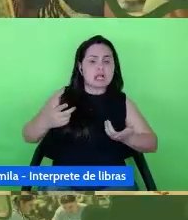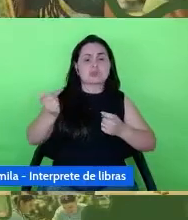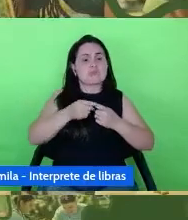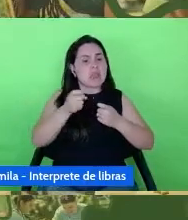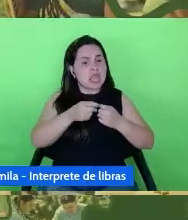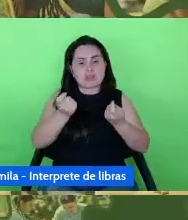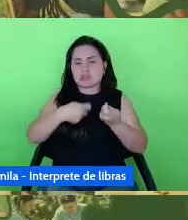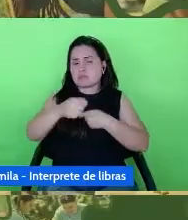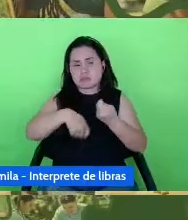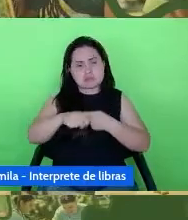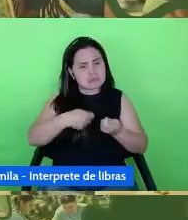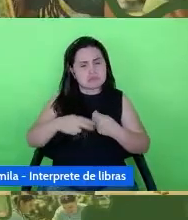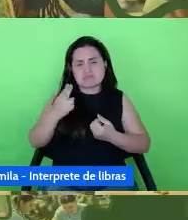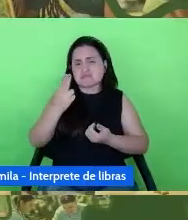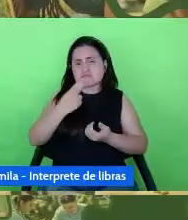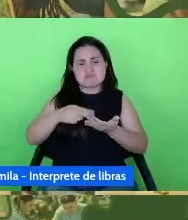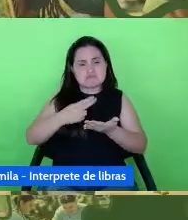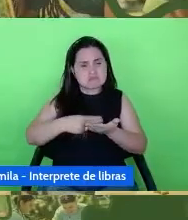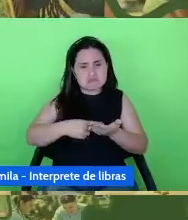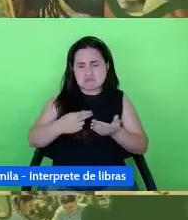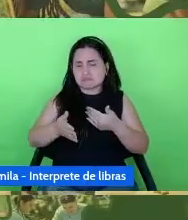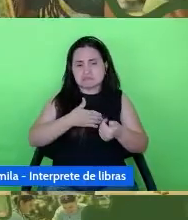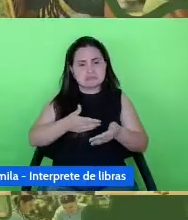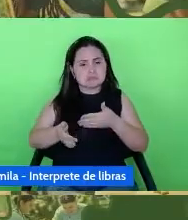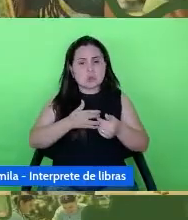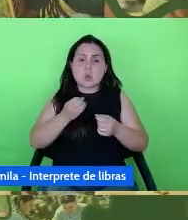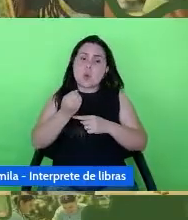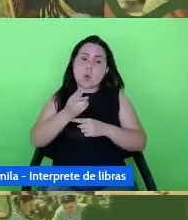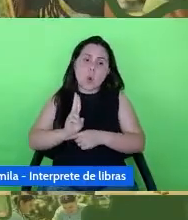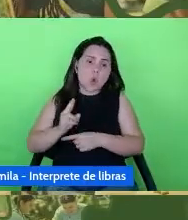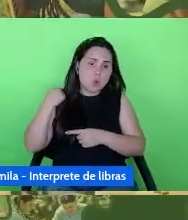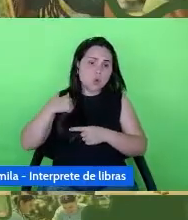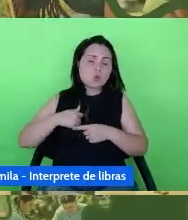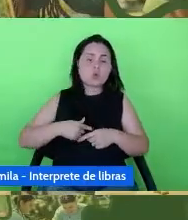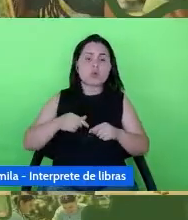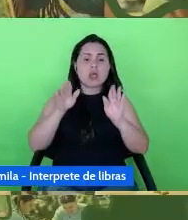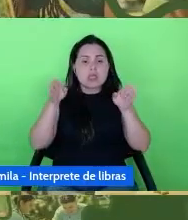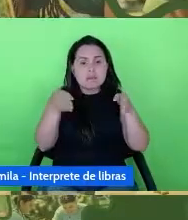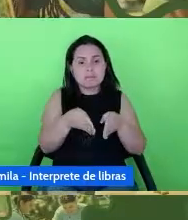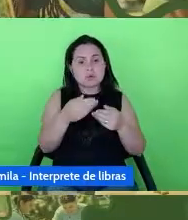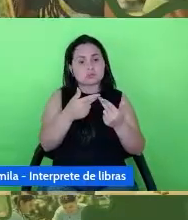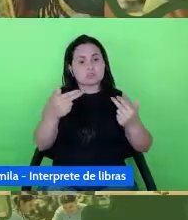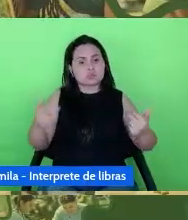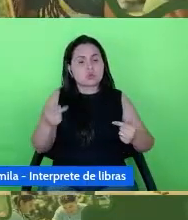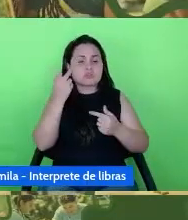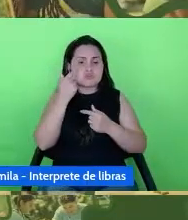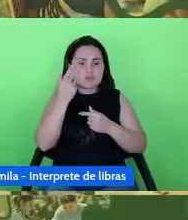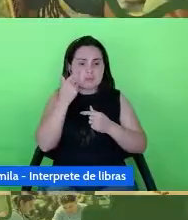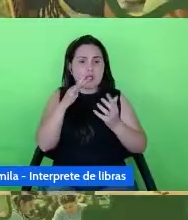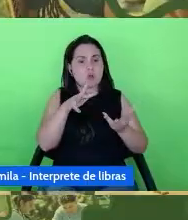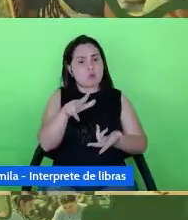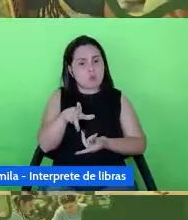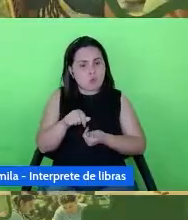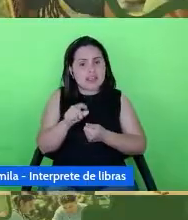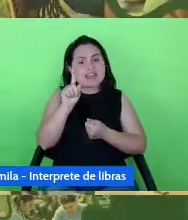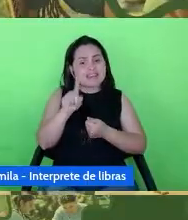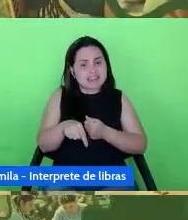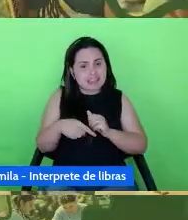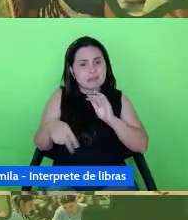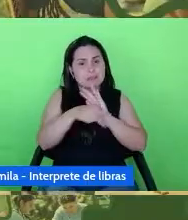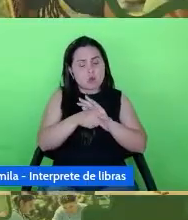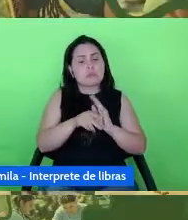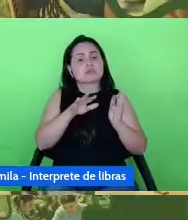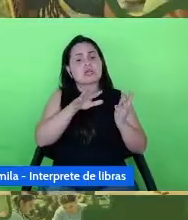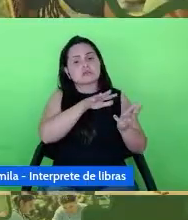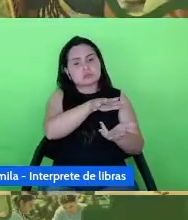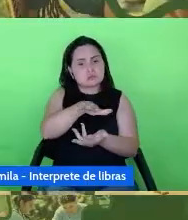administrador, economista, seja atuando em prol das causas comuns globais, como é a causa da